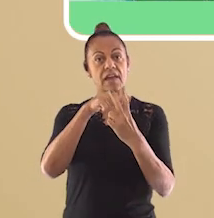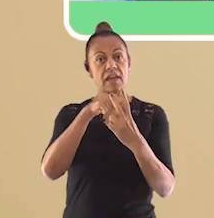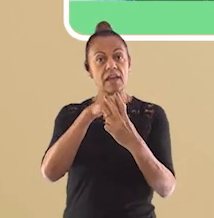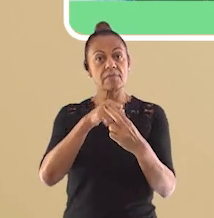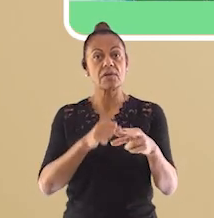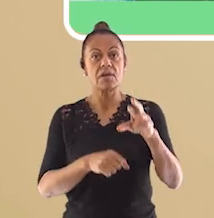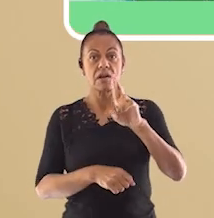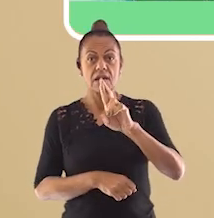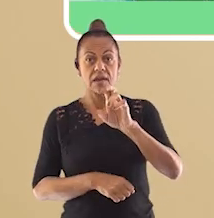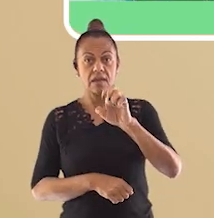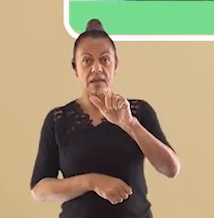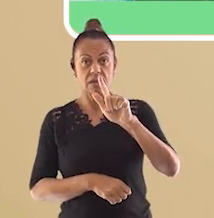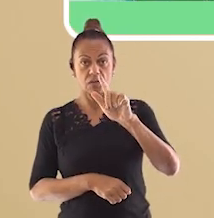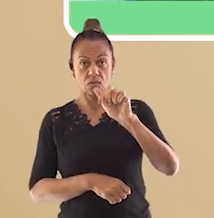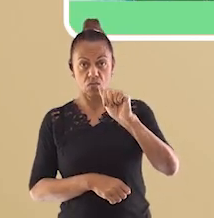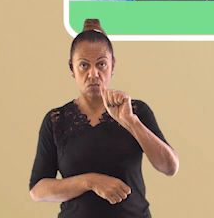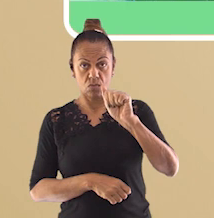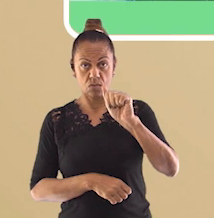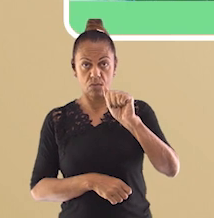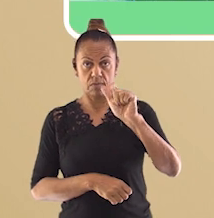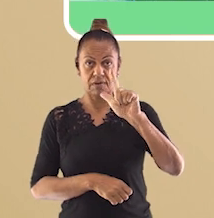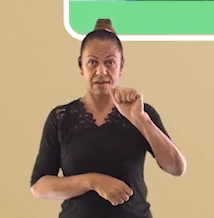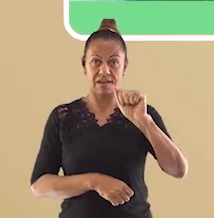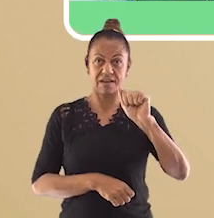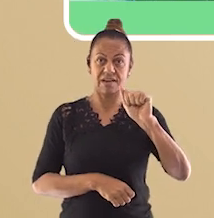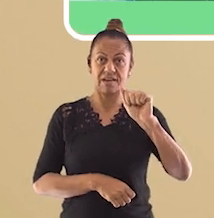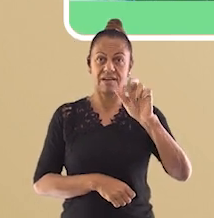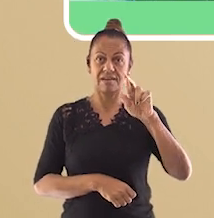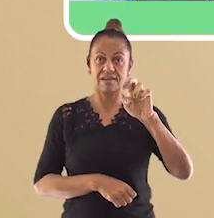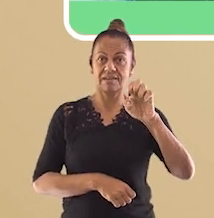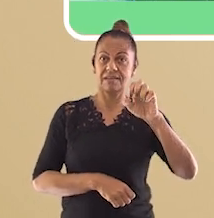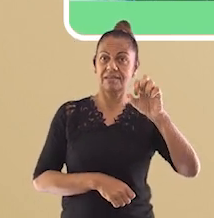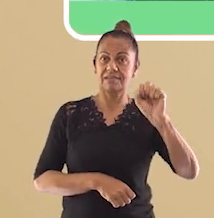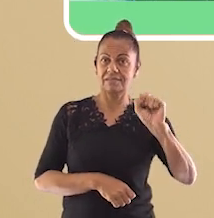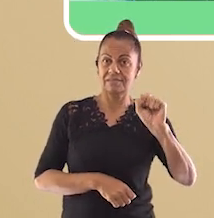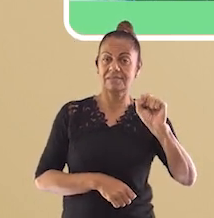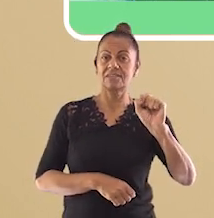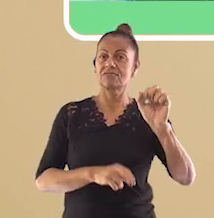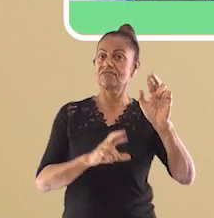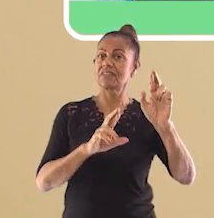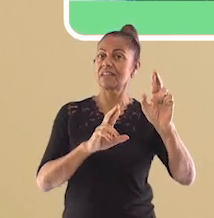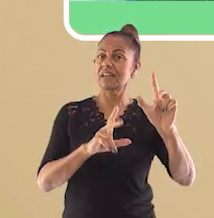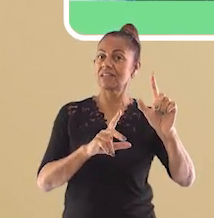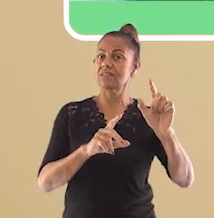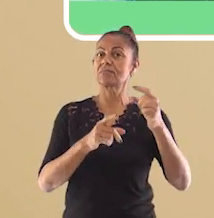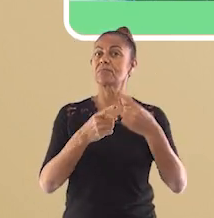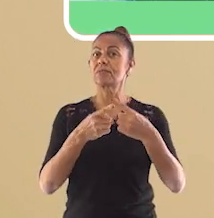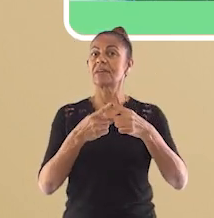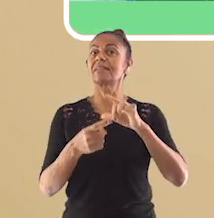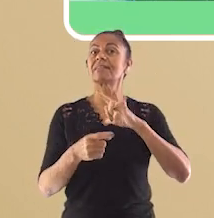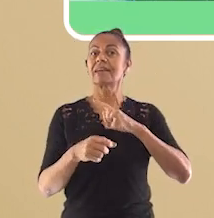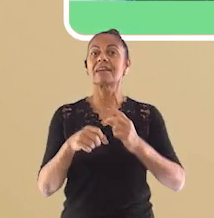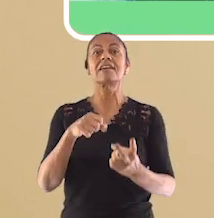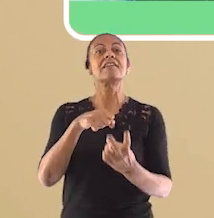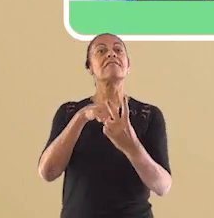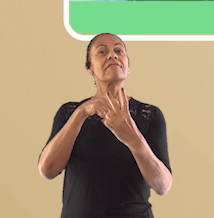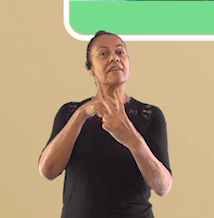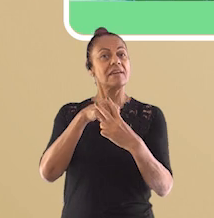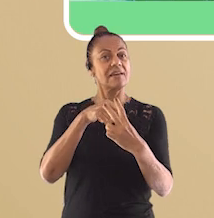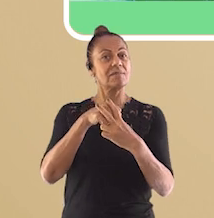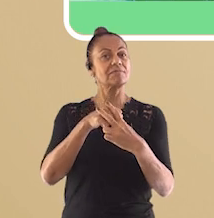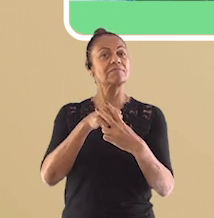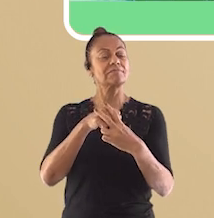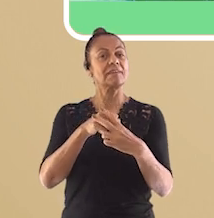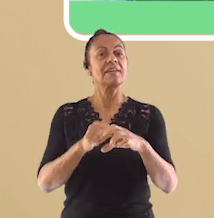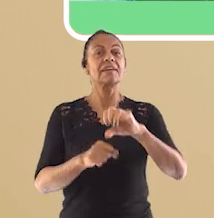esta é Inclusive a diferença entre os verbos regulares e os irregulares os irregulares não seguem esse padrão